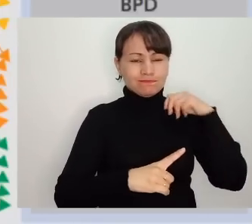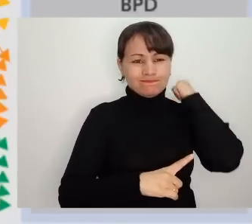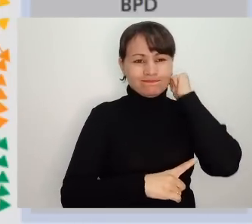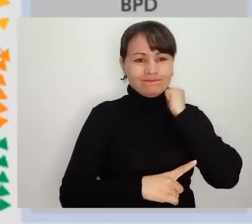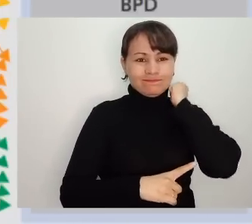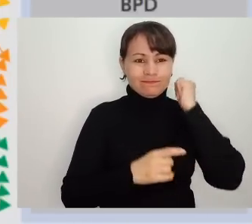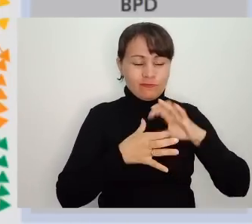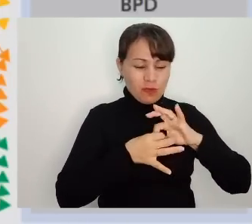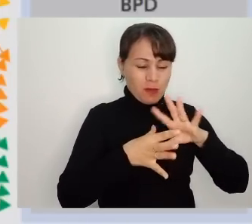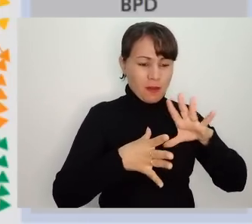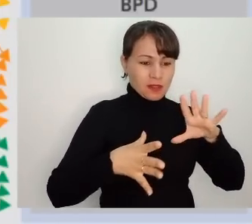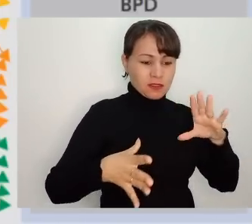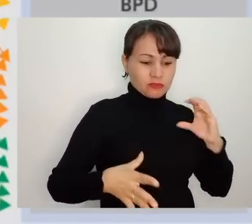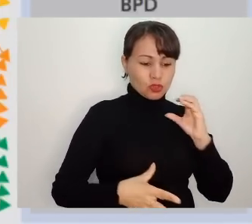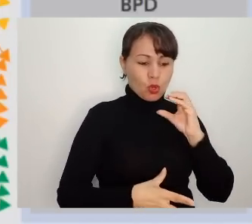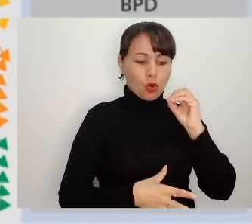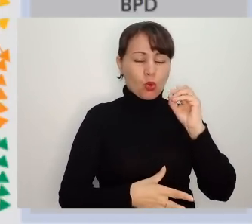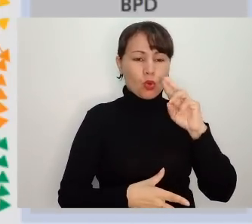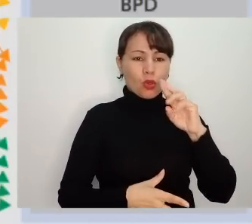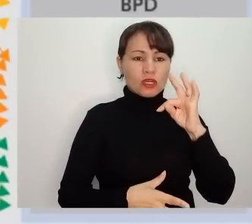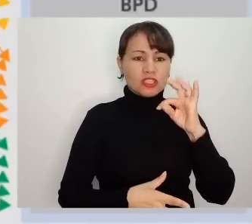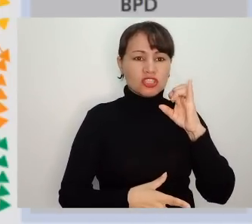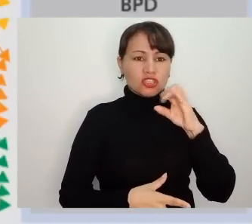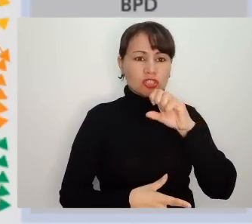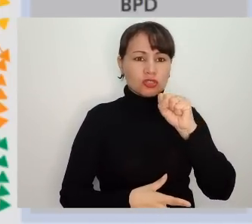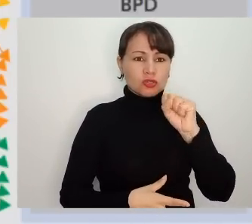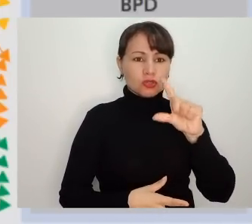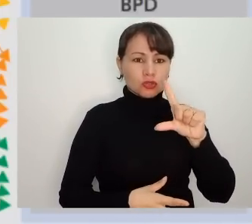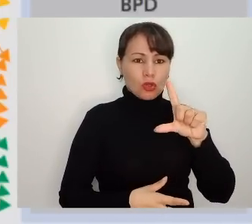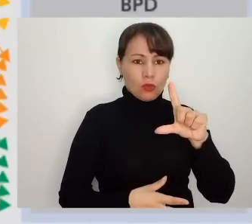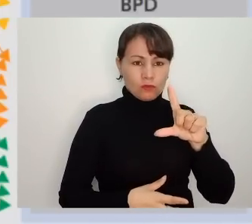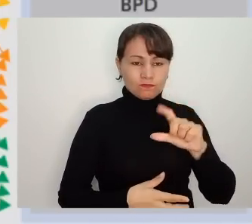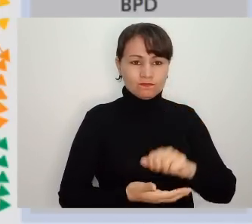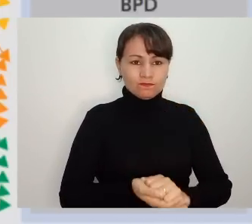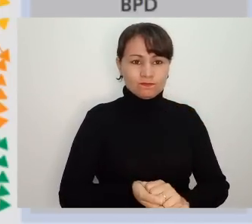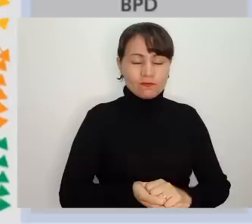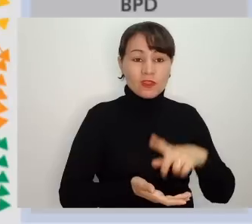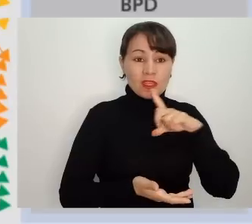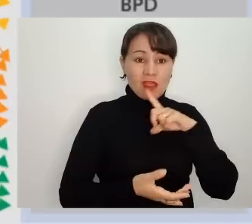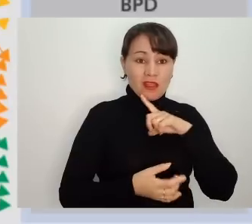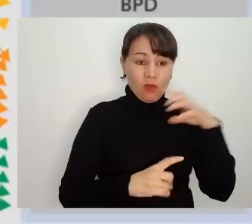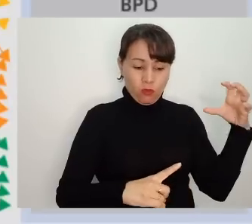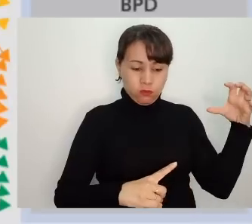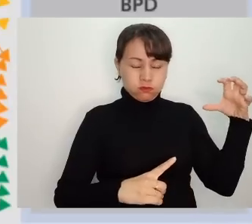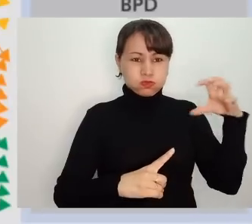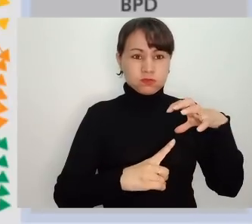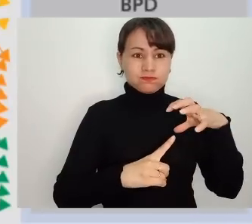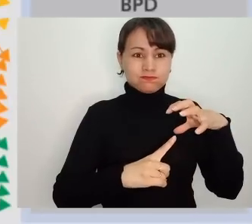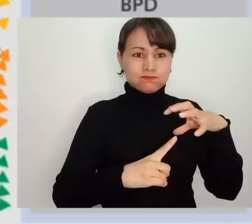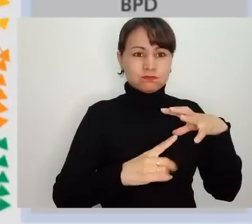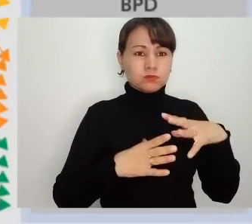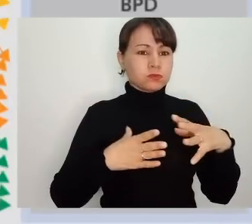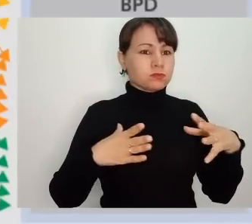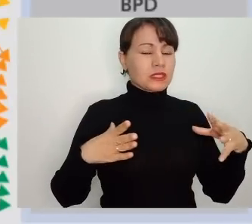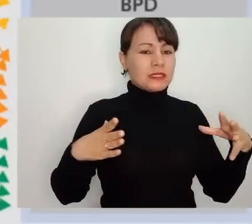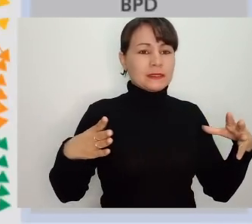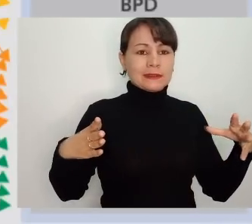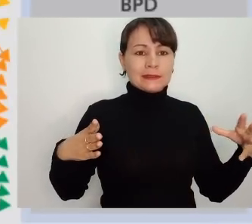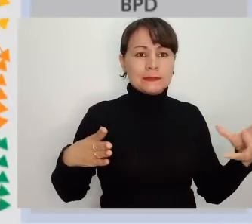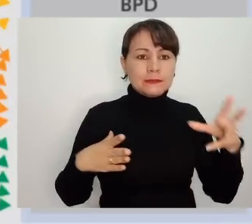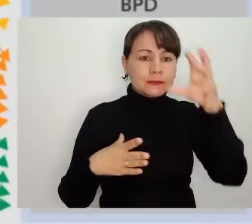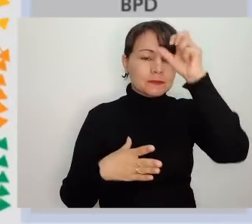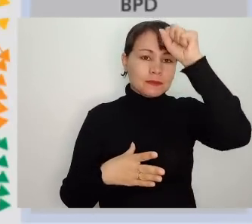estresse, gerou uma liberação de cortisol. E esse cortisol, ele tem um impacto muito